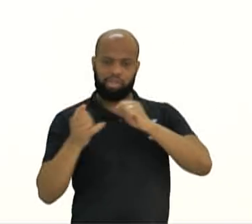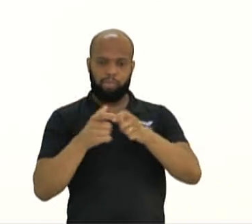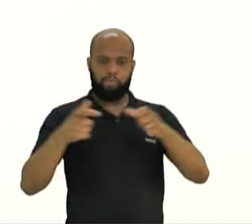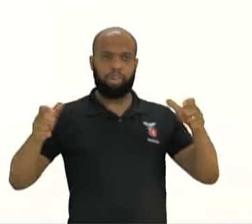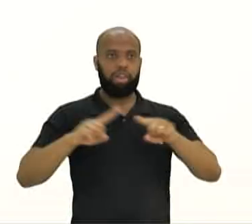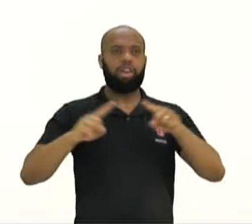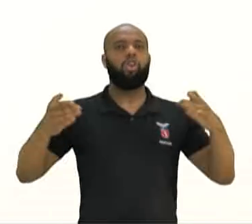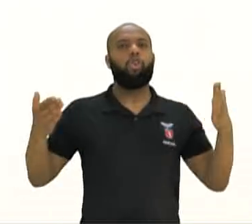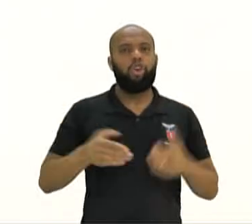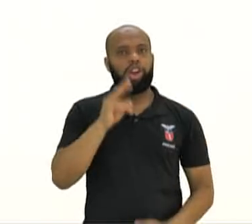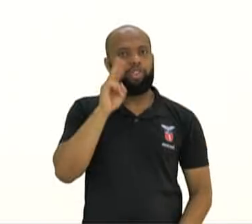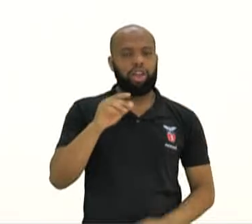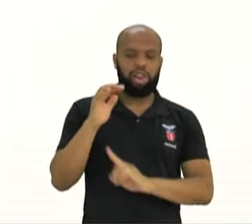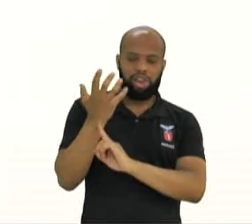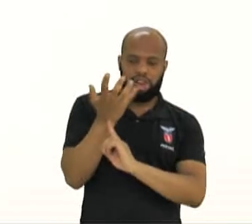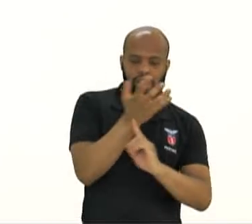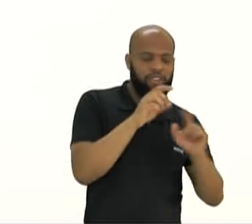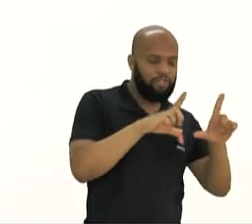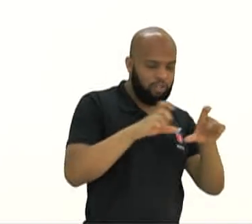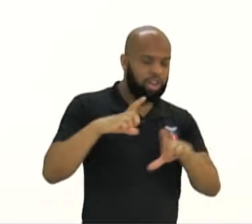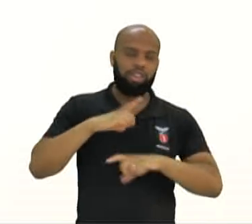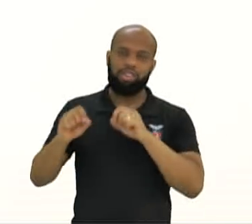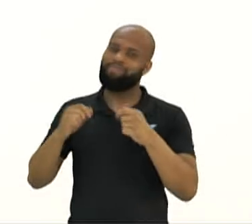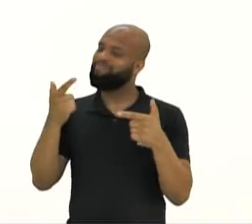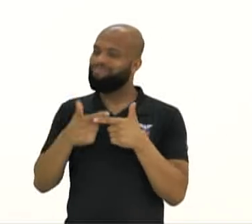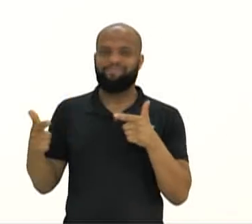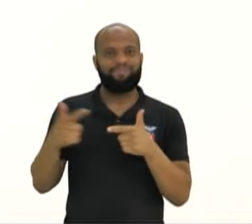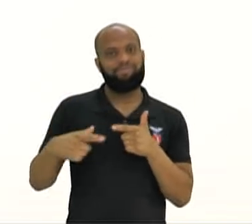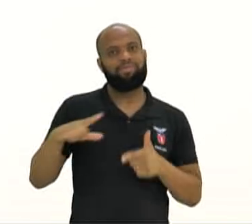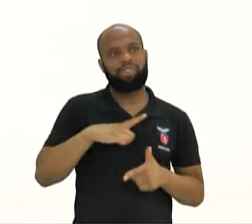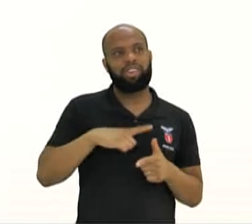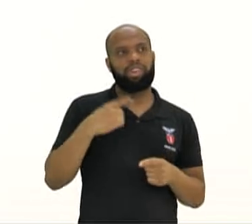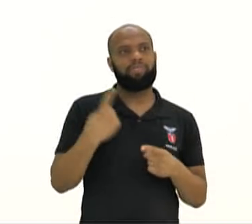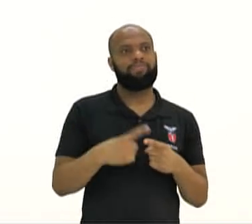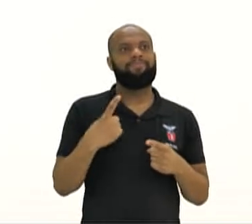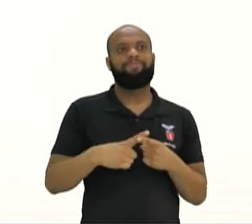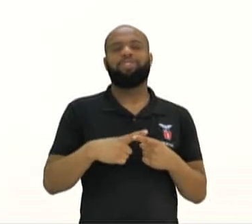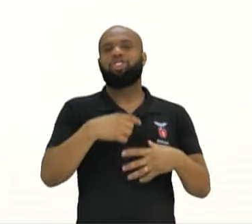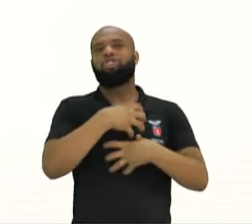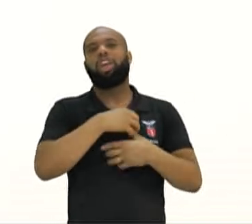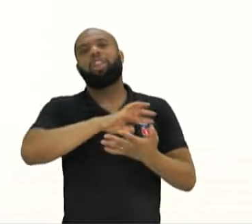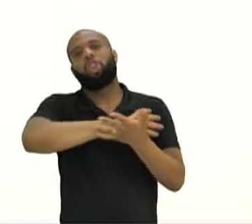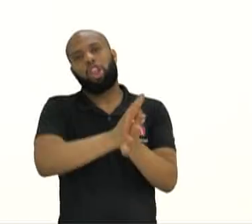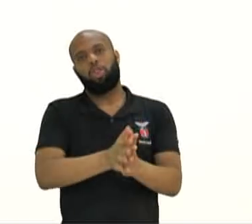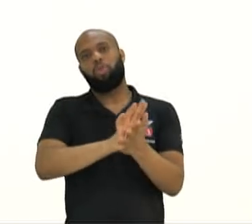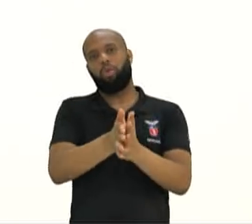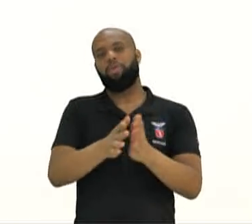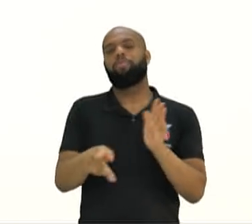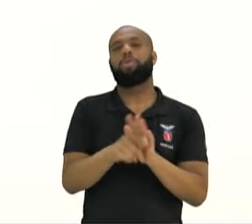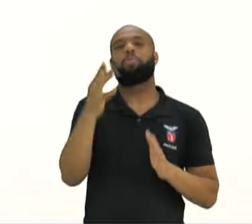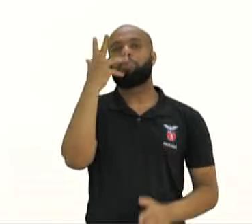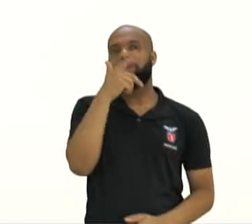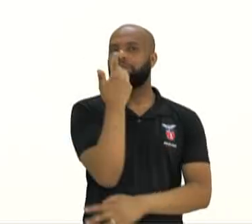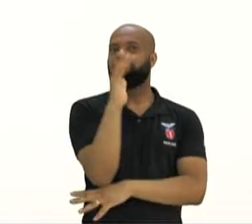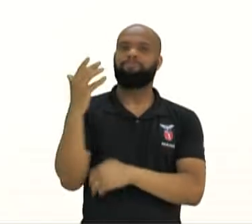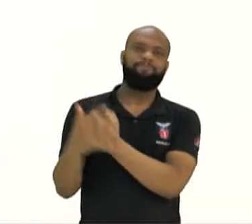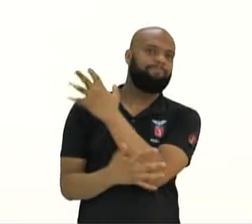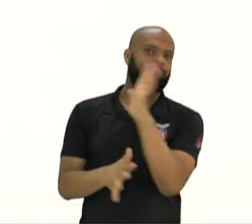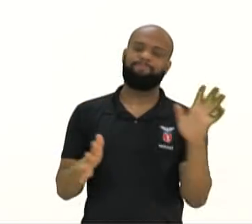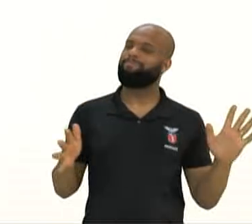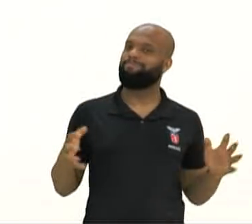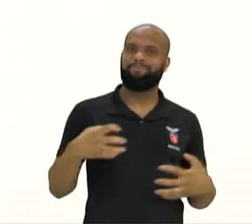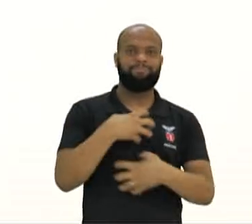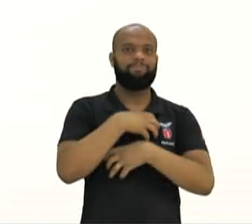hoje, a gente viu imagens de satélite nas outras aulas, né? Hoje não existem mais as belezas naturais da ilha. Aí